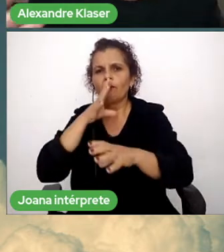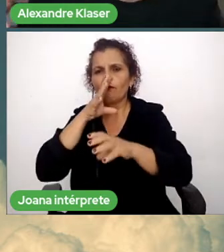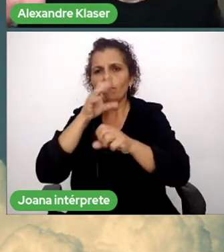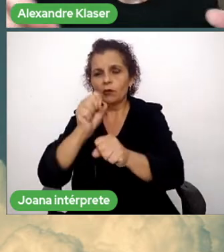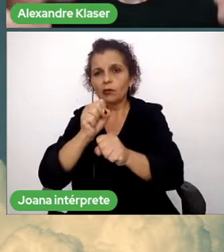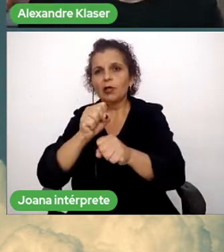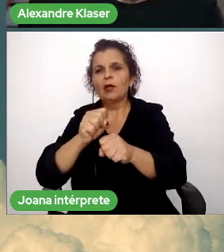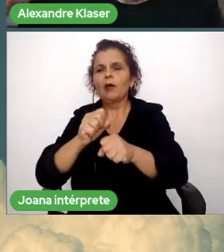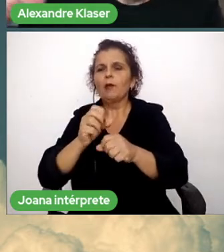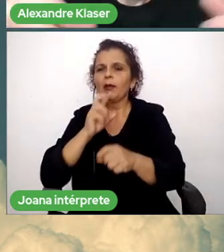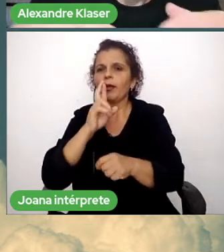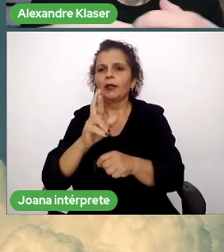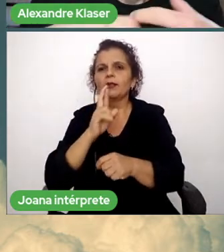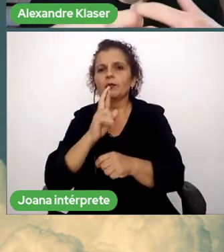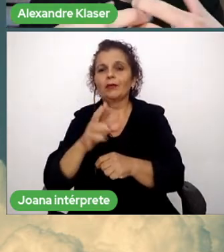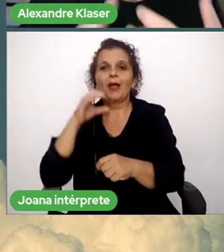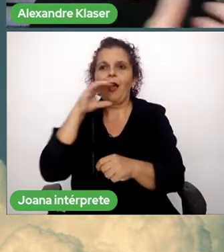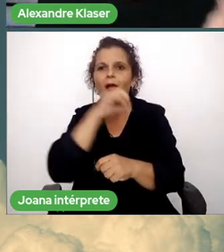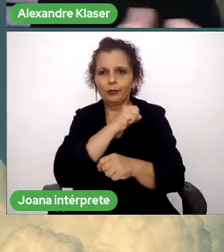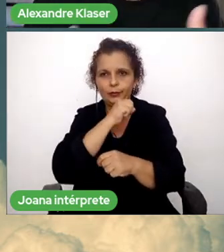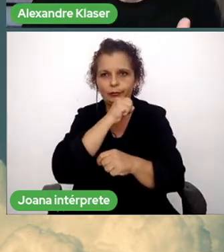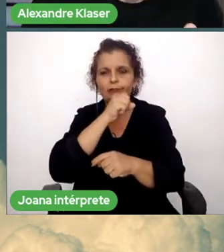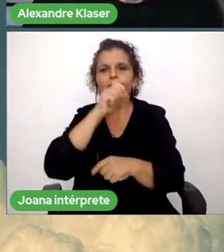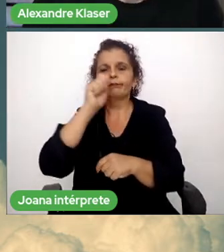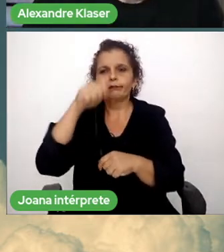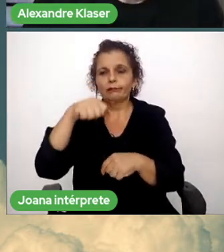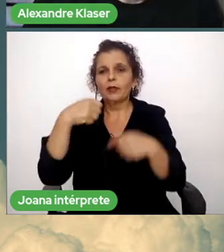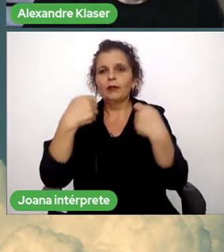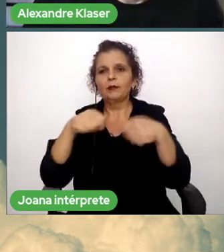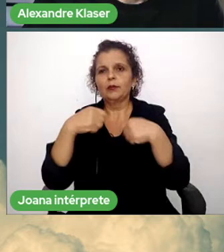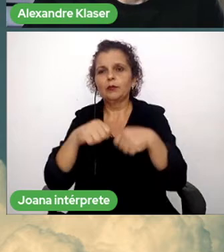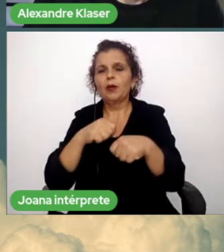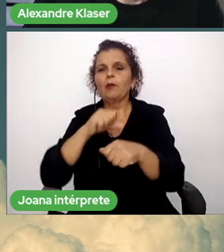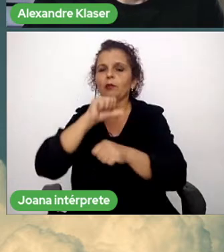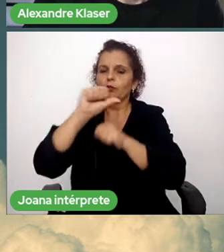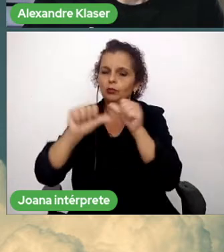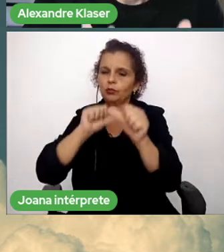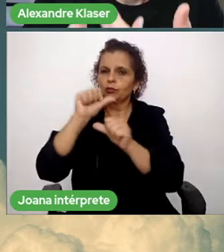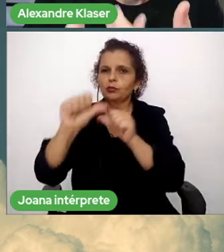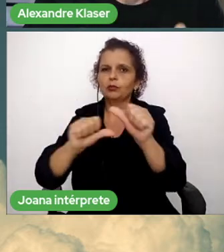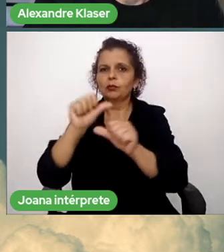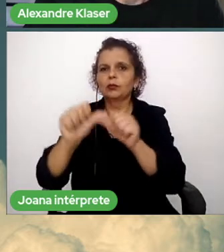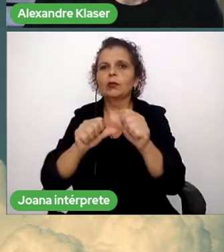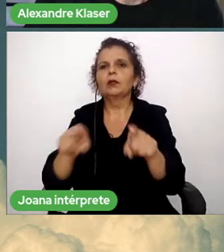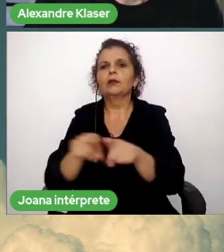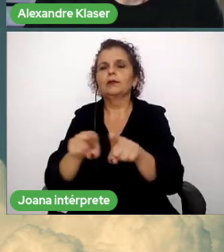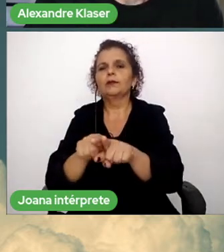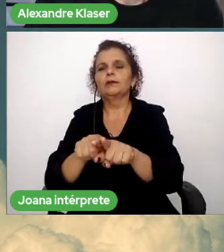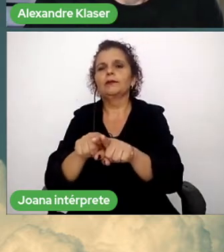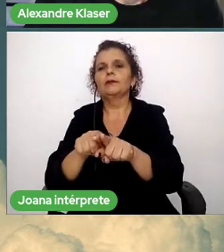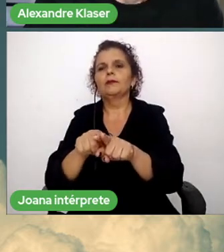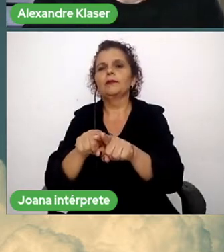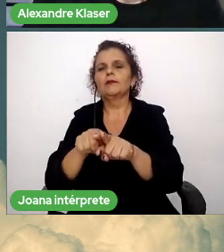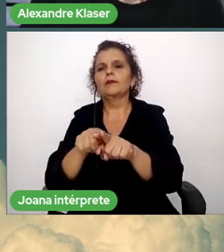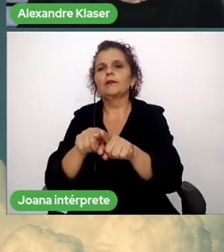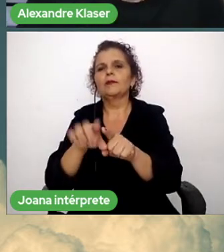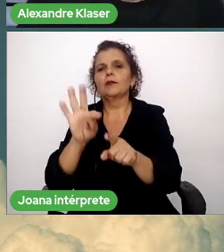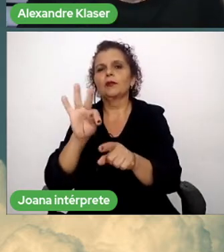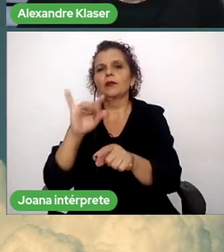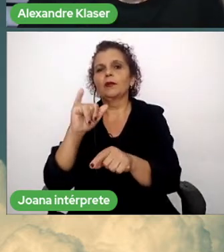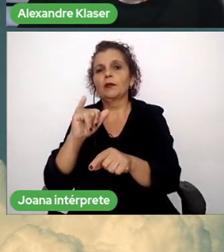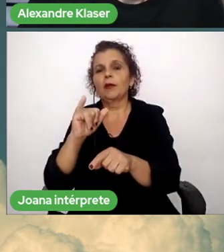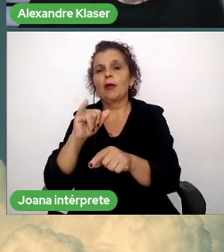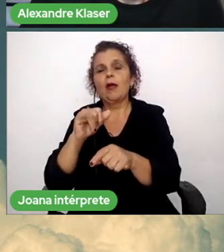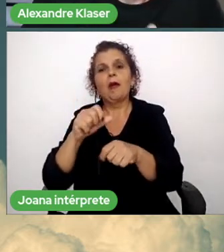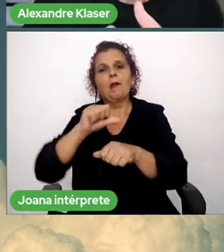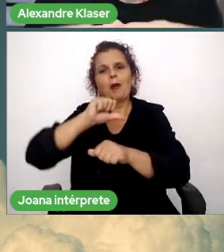gerar respostas rapidamente. Então, muito passa por modernizar a sua TI. Porque para gerar